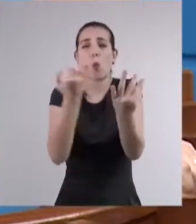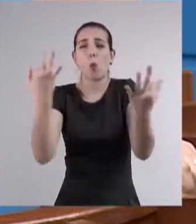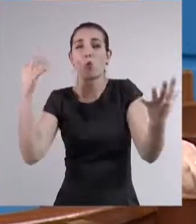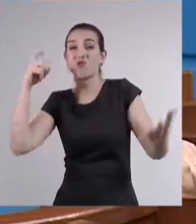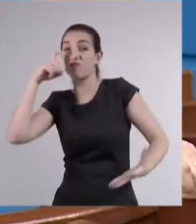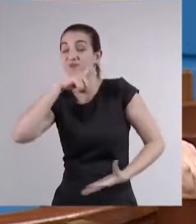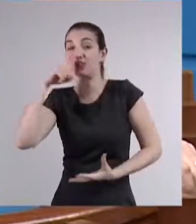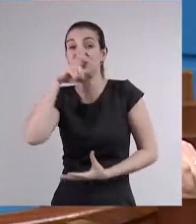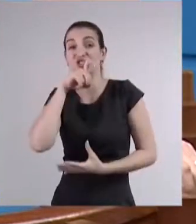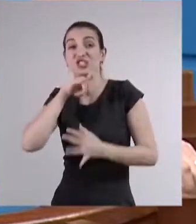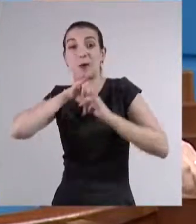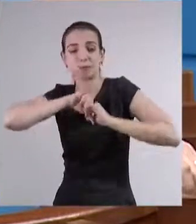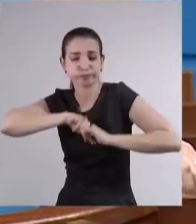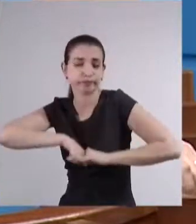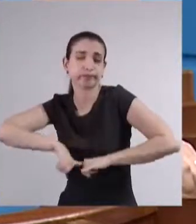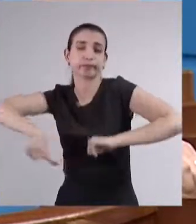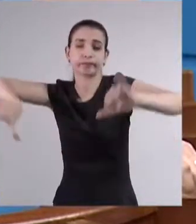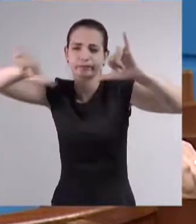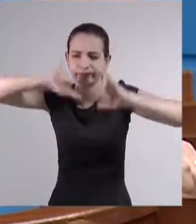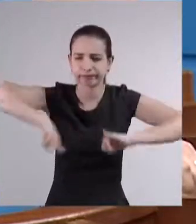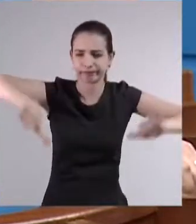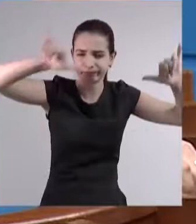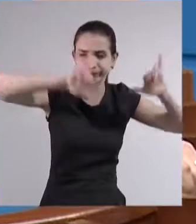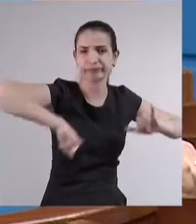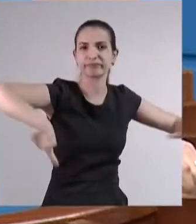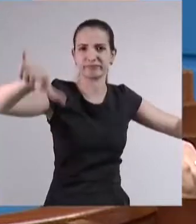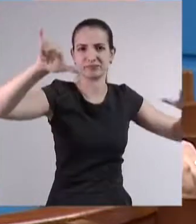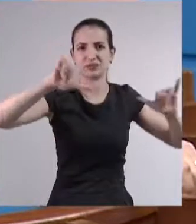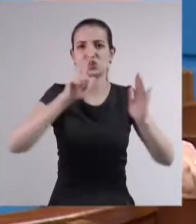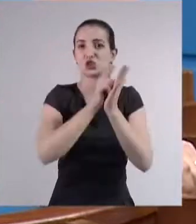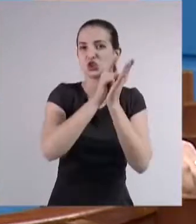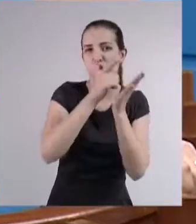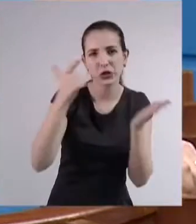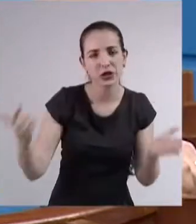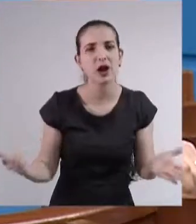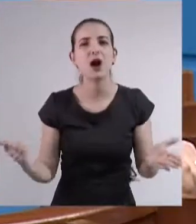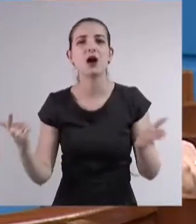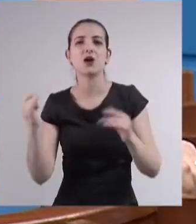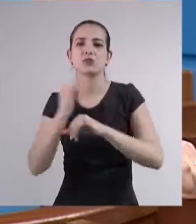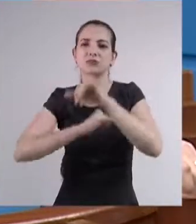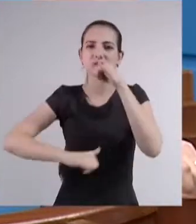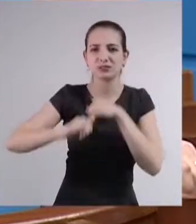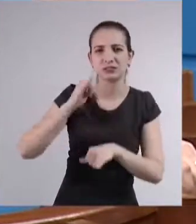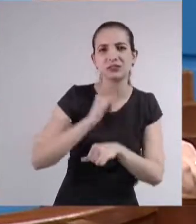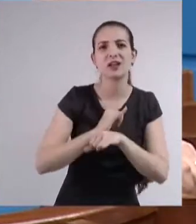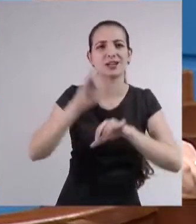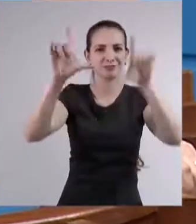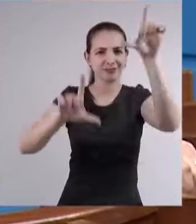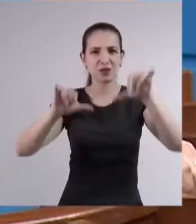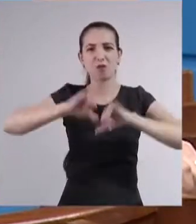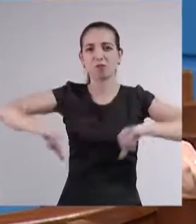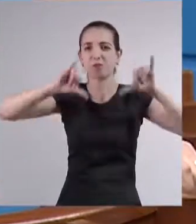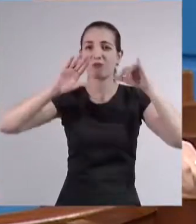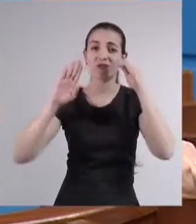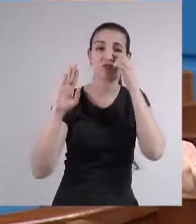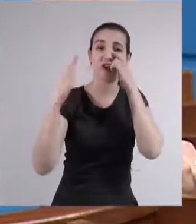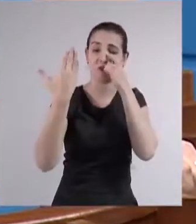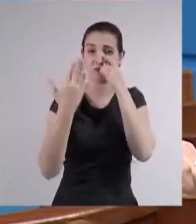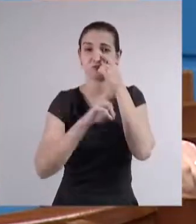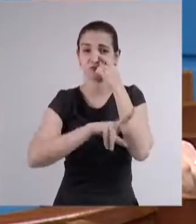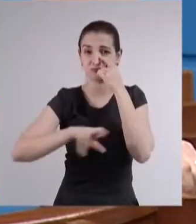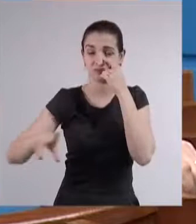falsas notícias e acabam fazendo a cabeça das